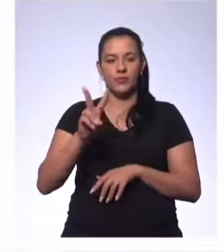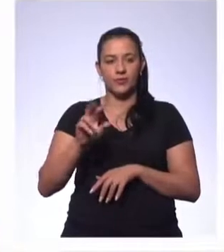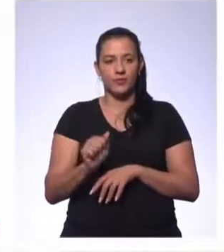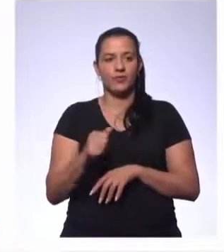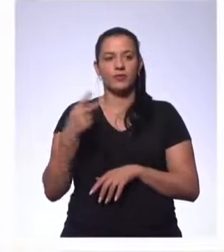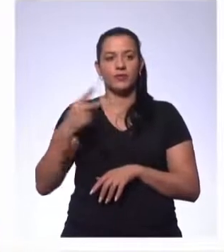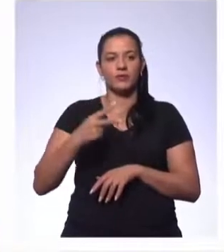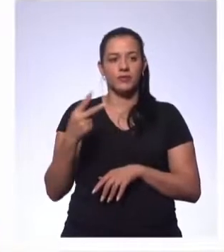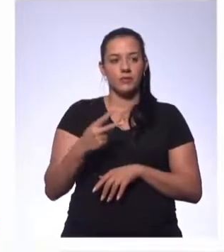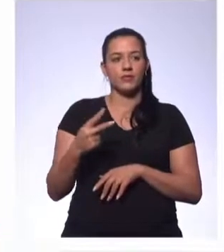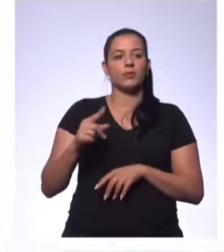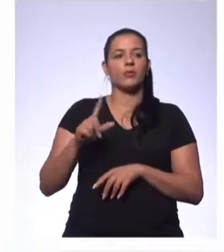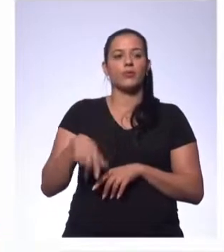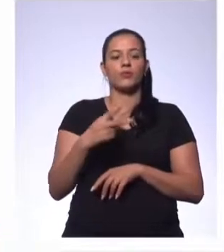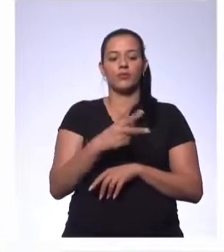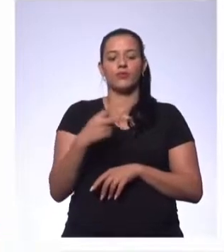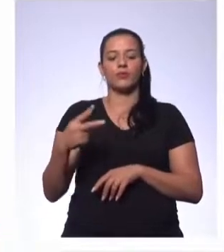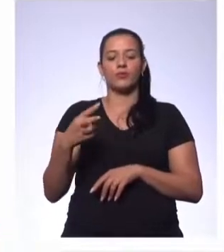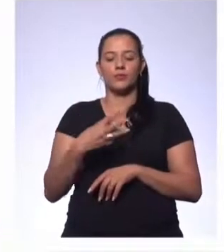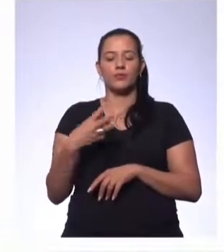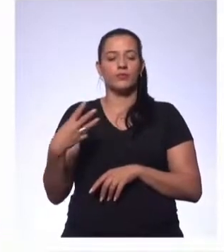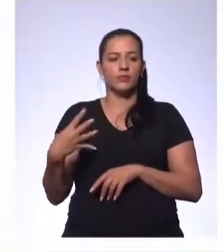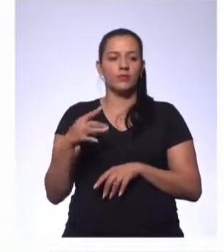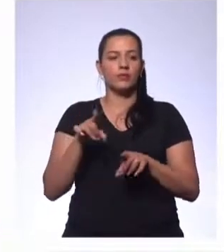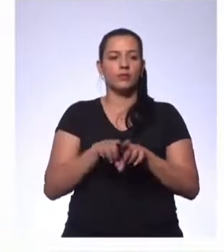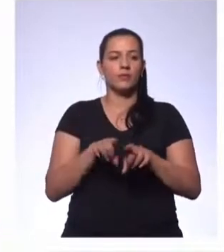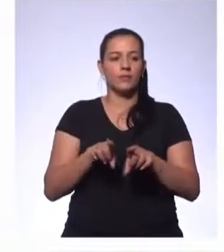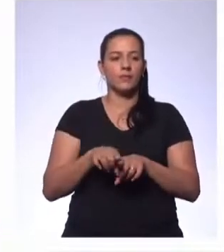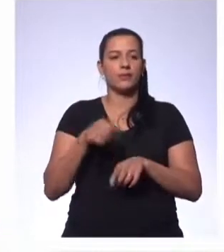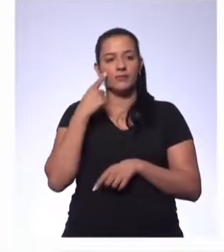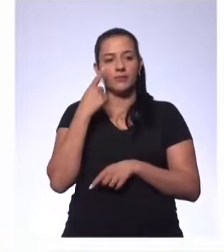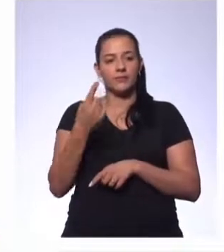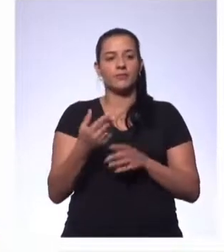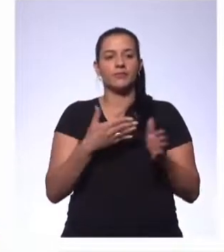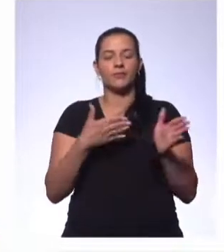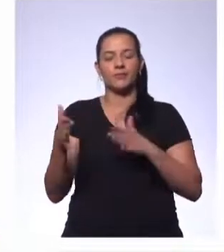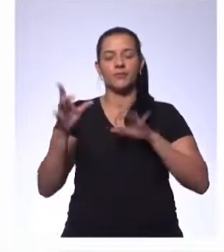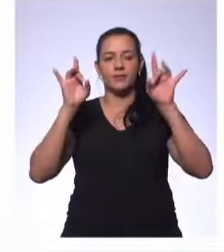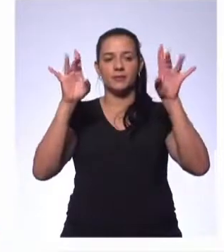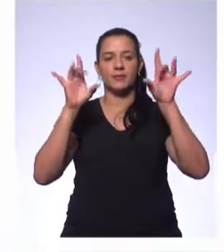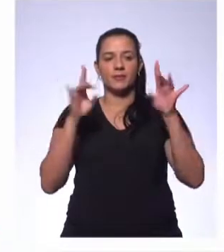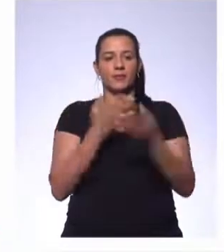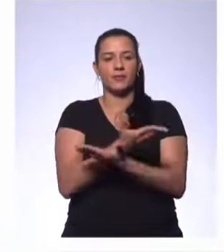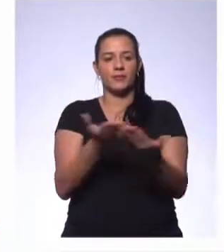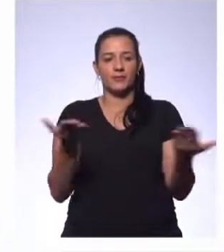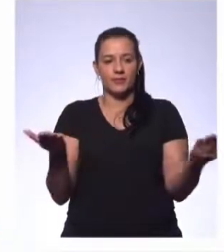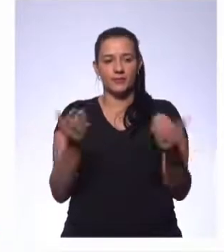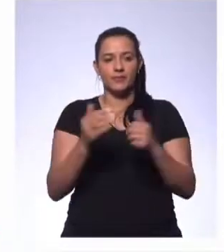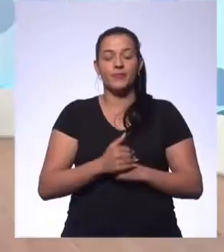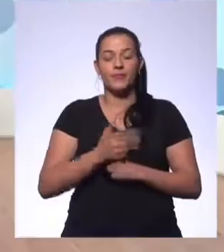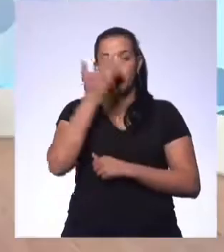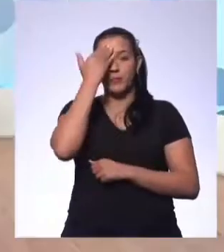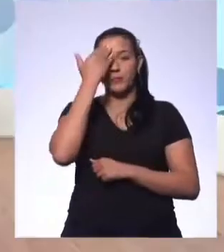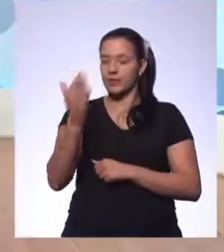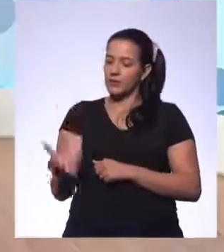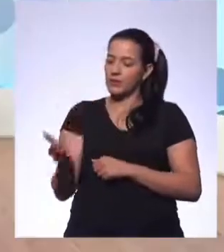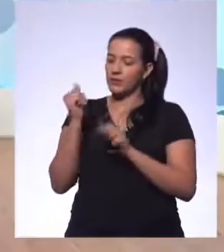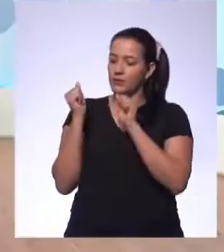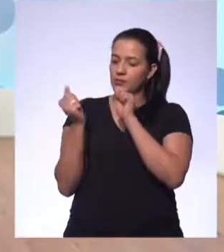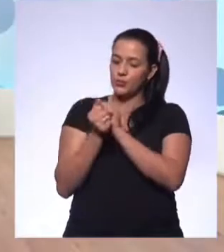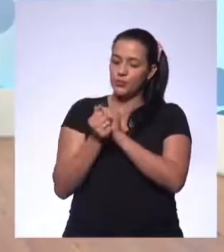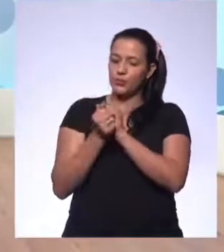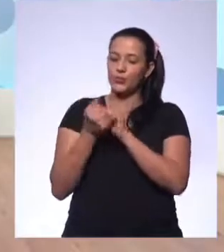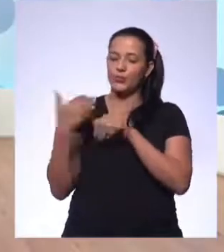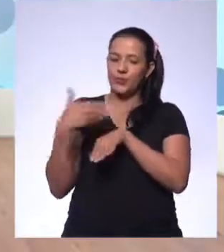Segunda edição, entre os dias 22 e 23. Fiquem ligadinhos que a programação está especial para vocês, tá? Obrigada, professora Fernanda, por